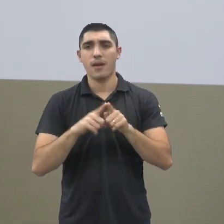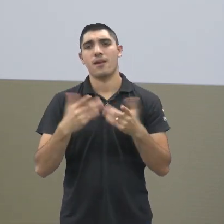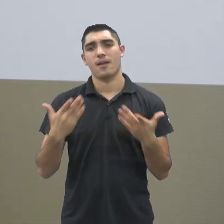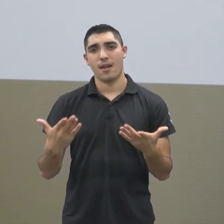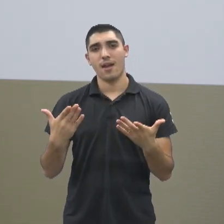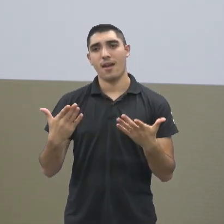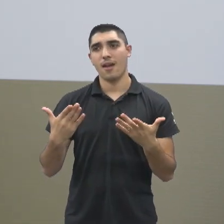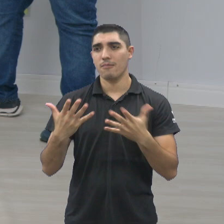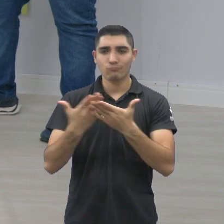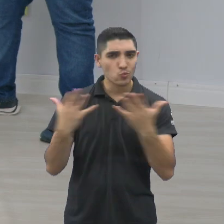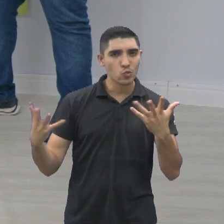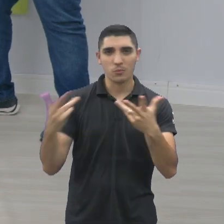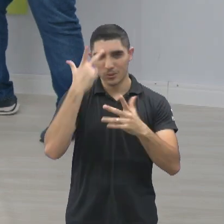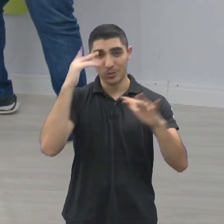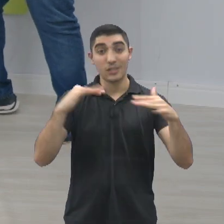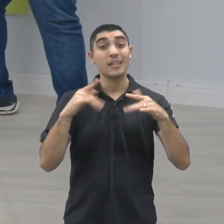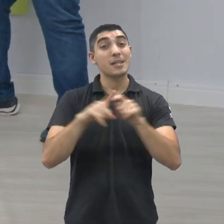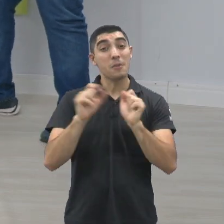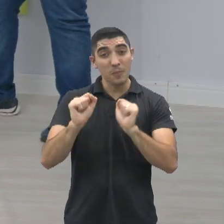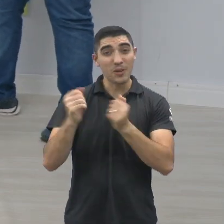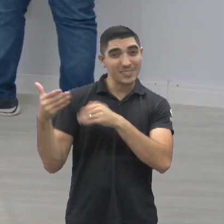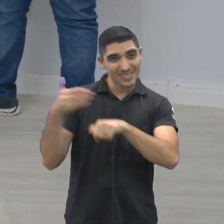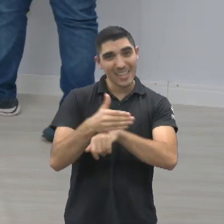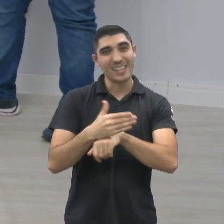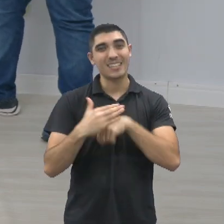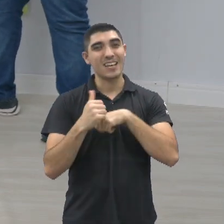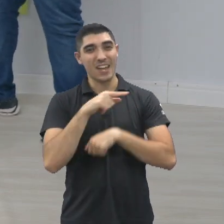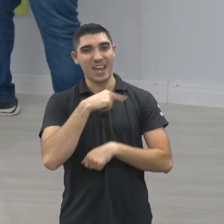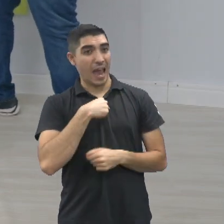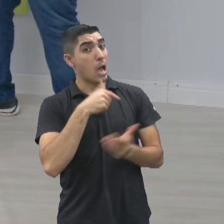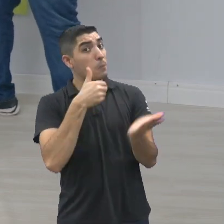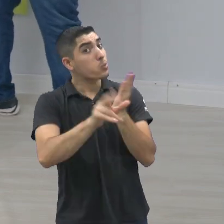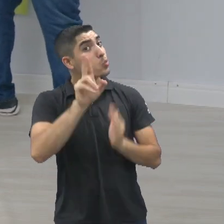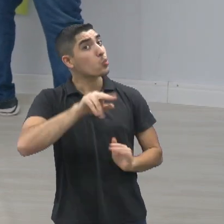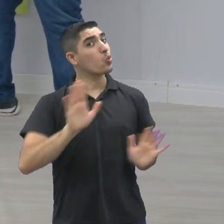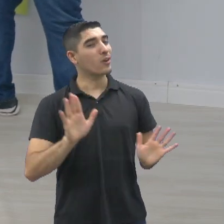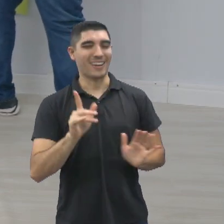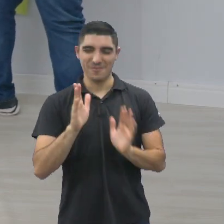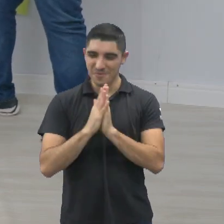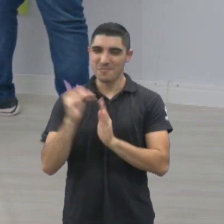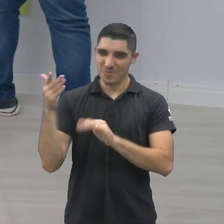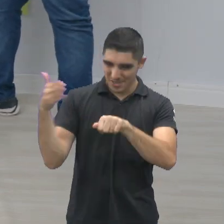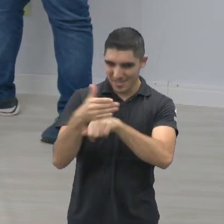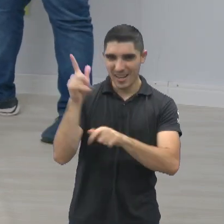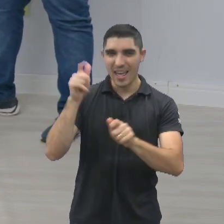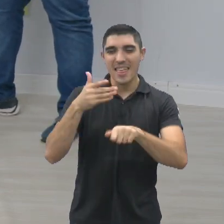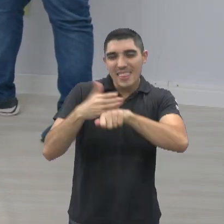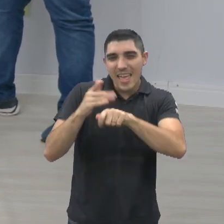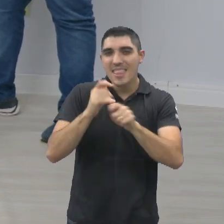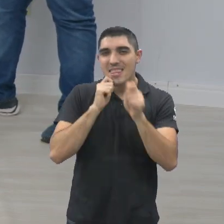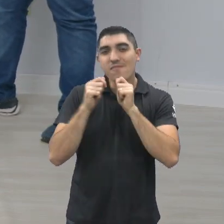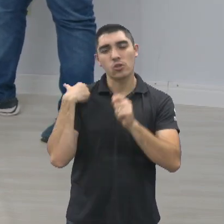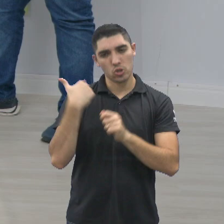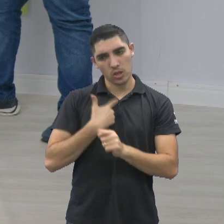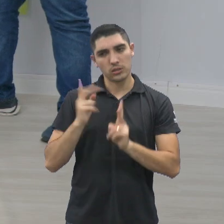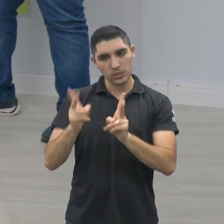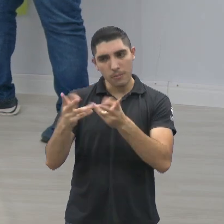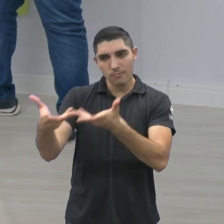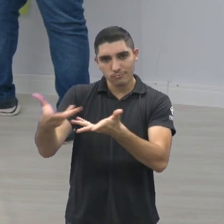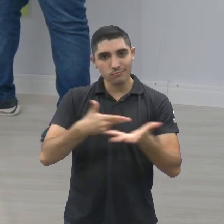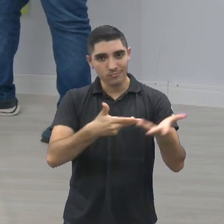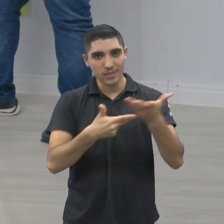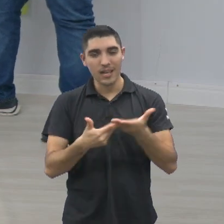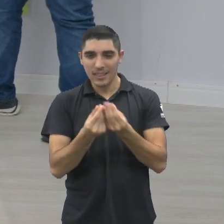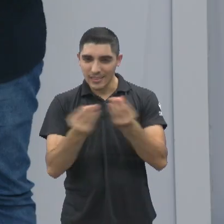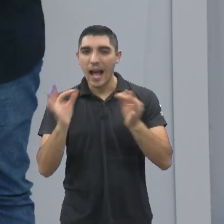treino que não vão ser expulsos. Por favor, não expulsa a gente. Pode ir lá, por favor, acompanhar quando vocês quiserem, que serão sempre muito bem-vindos com cafezinho e tudo.